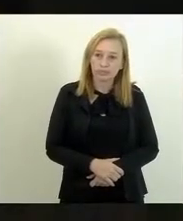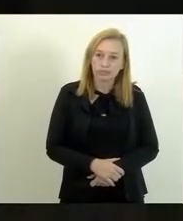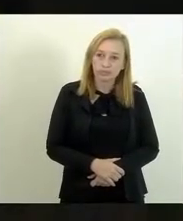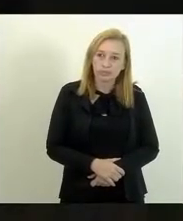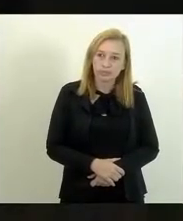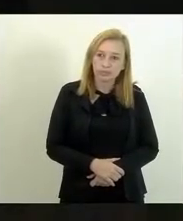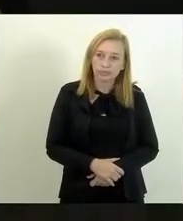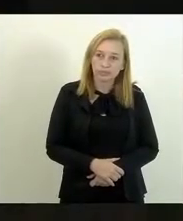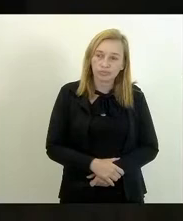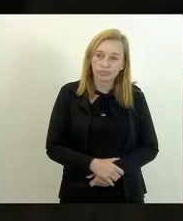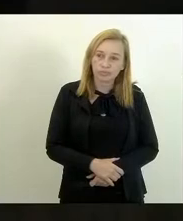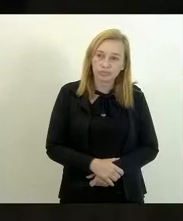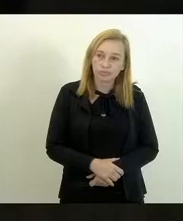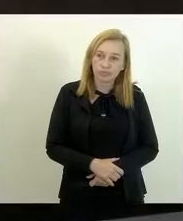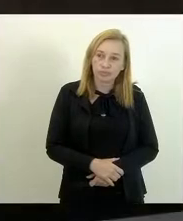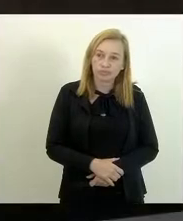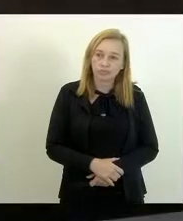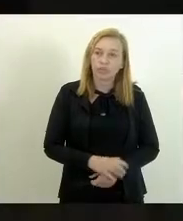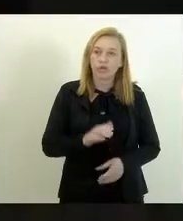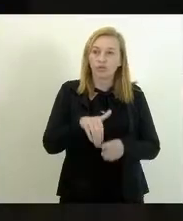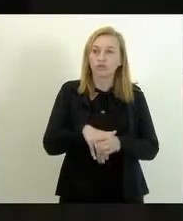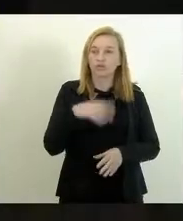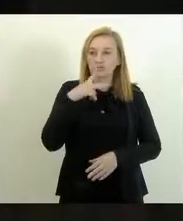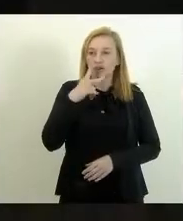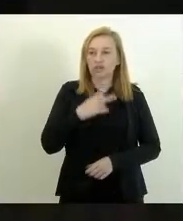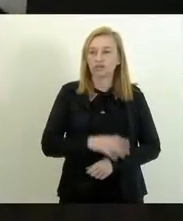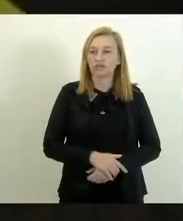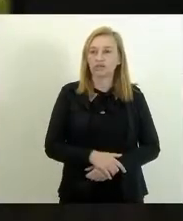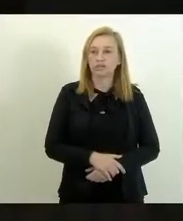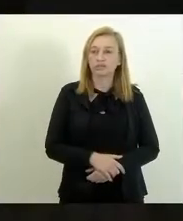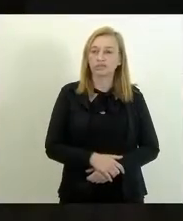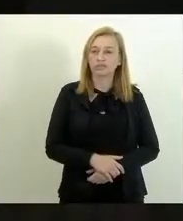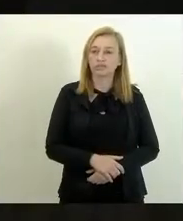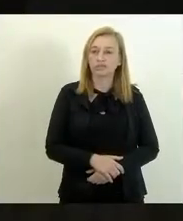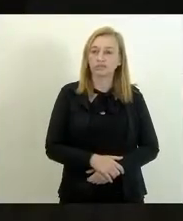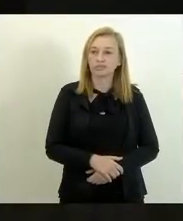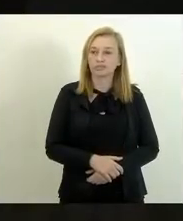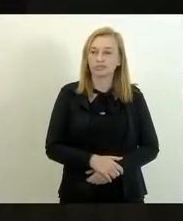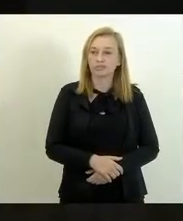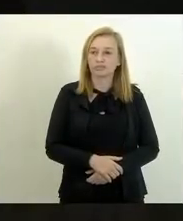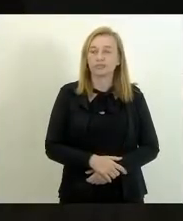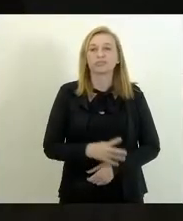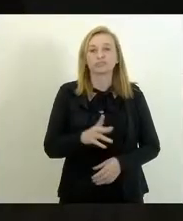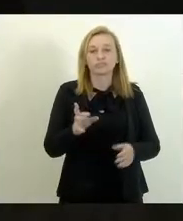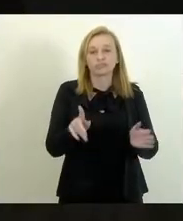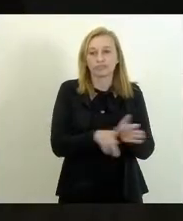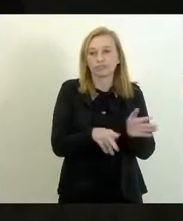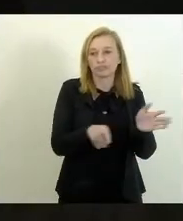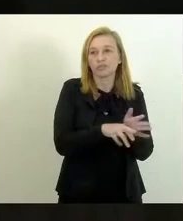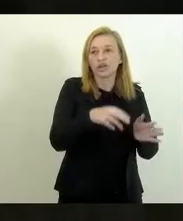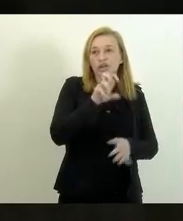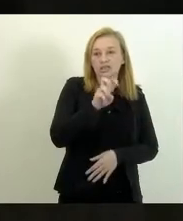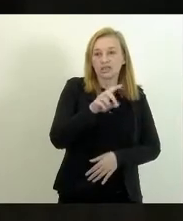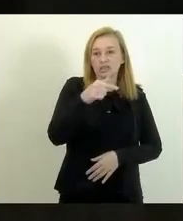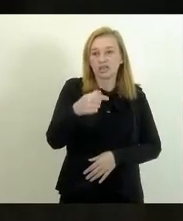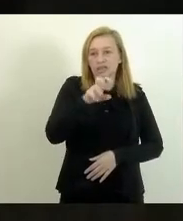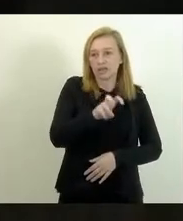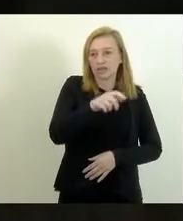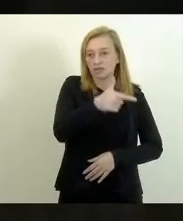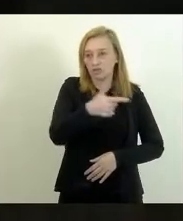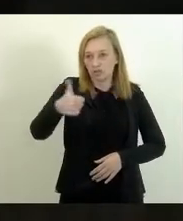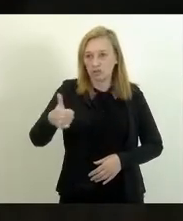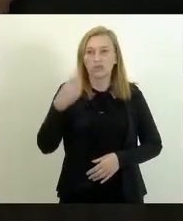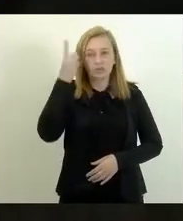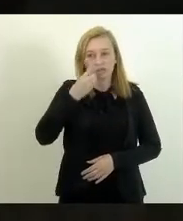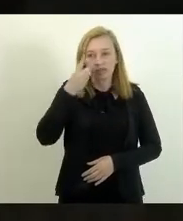também antes da declaração. Eu quero declarar o voto. Em relação ao nosso Capanema. Projeto de resolução 570-2021, de autoria do